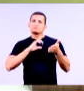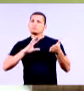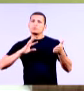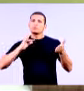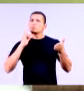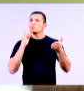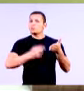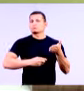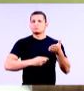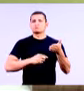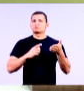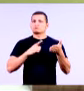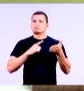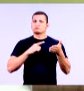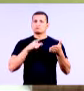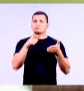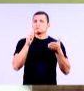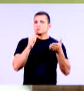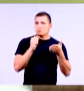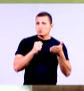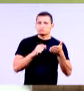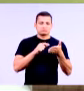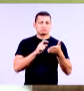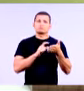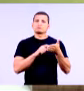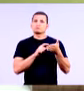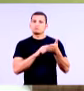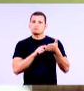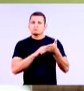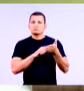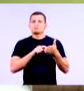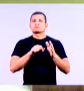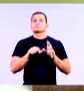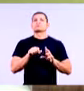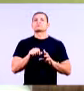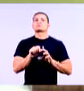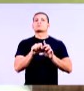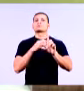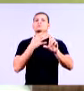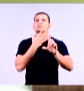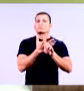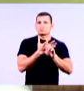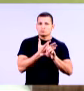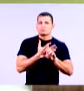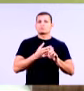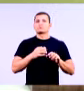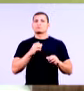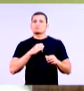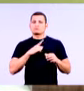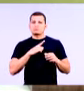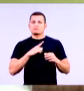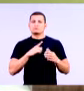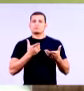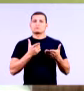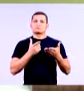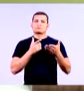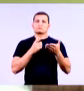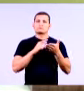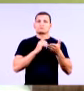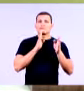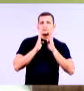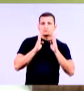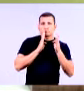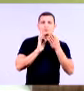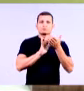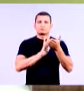isso, né? Ou seja, você pode ter um entretenimento acessando o YouTube, você pode ter uma rede de dados acessando seu e-mail, Facebook,